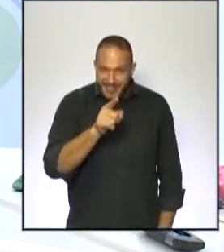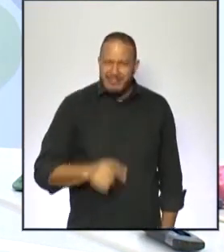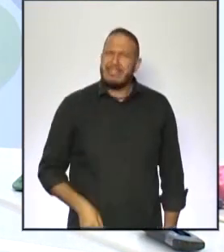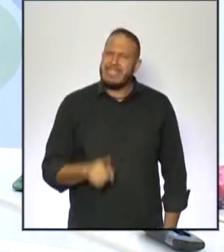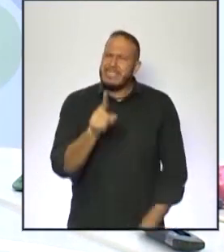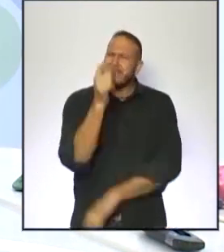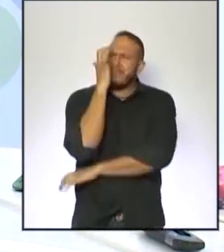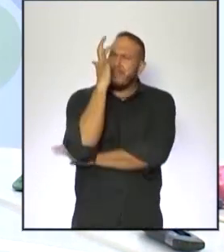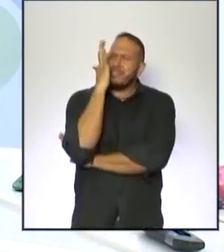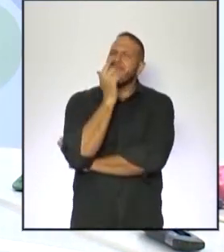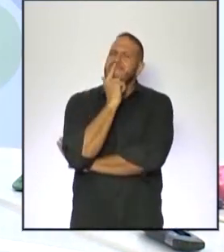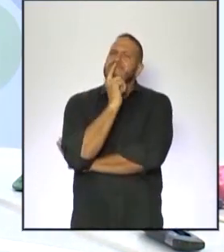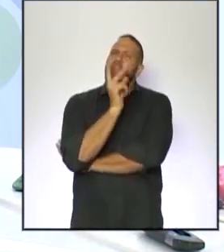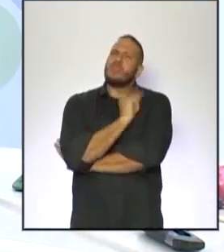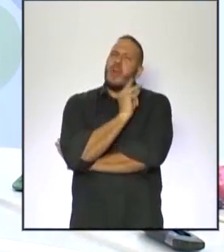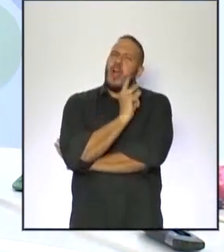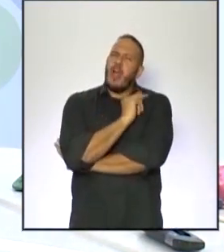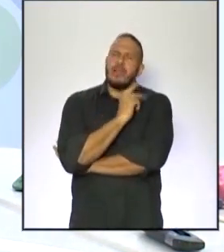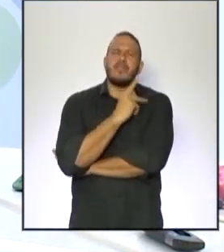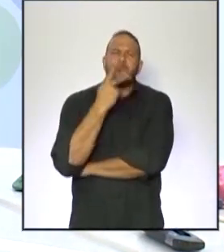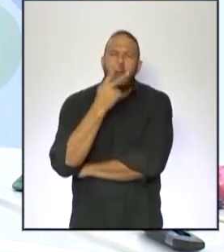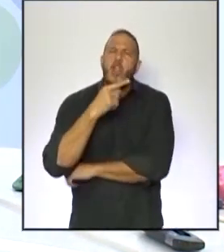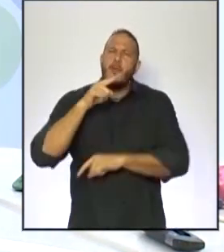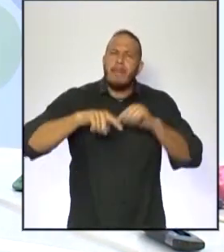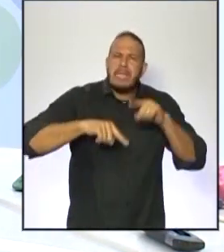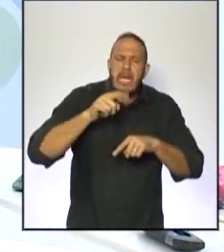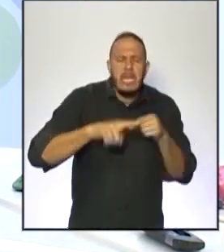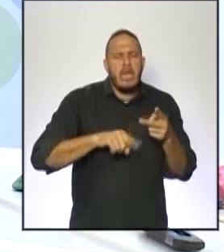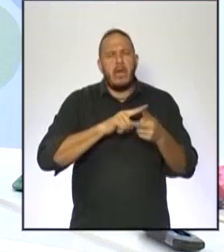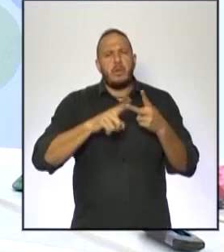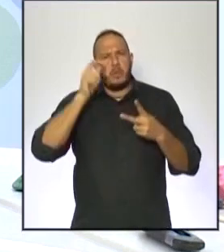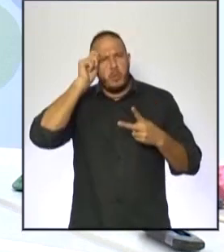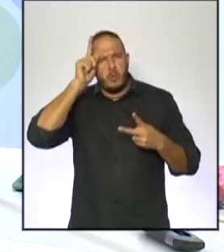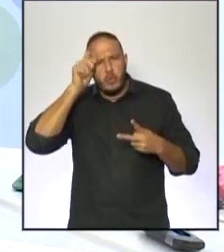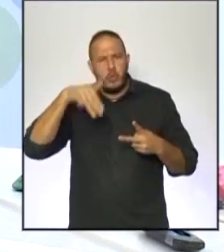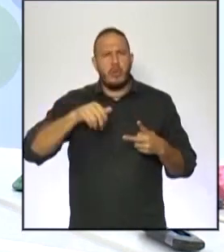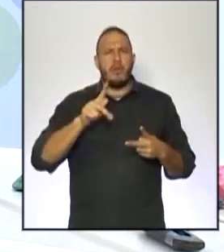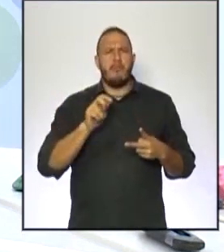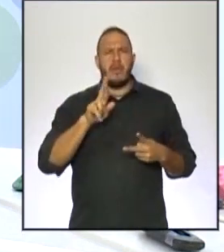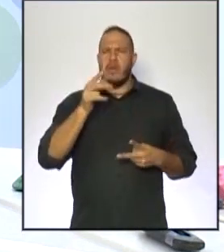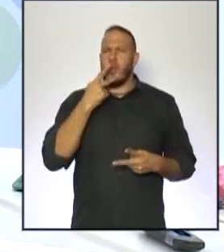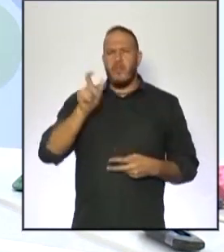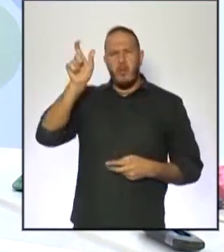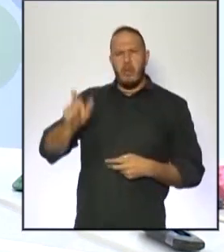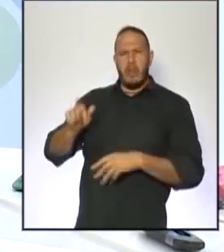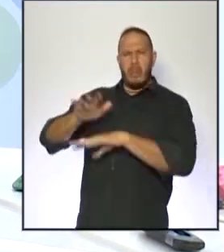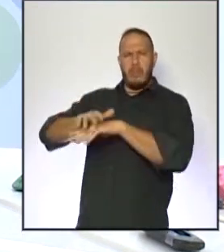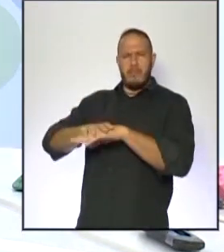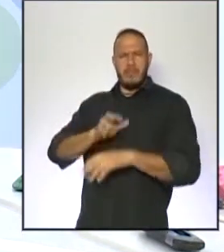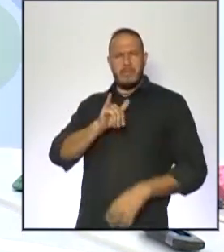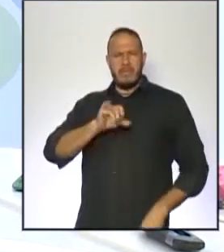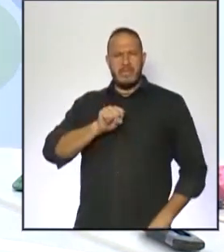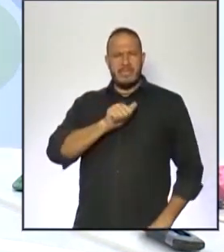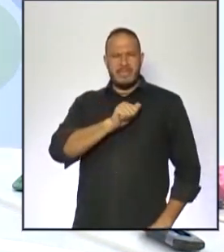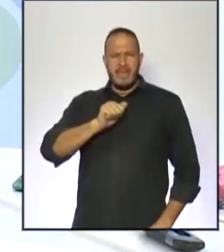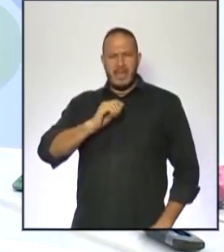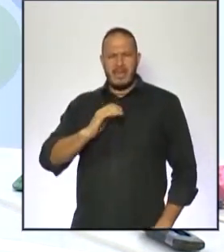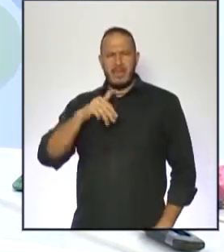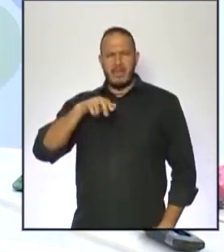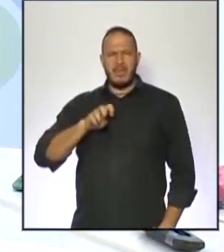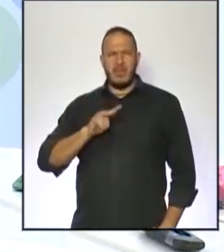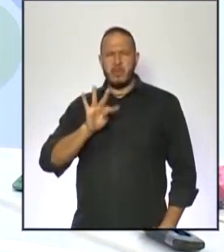devem estar imaginando, poxa, a professora falou de materiais, falou de cultura maker e agora falou de um matemático. O que isso tem a ver com cultura